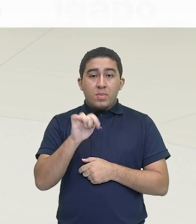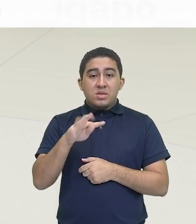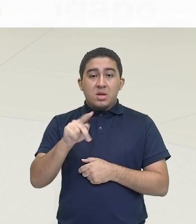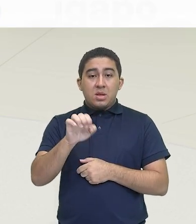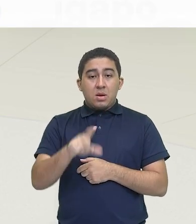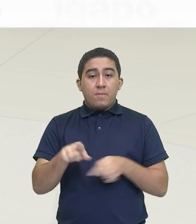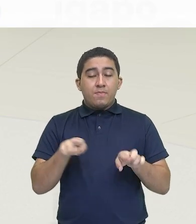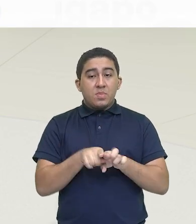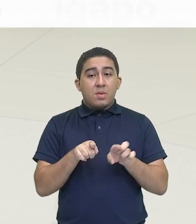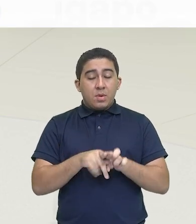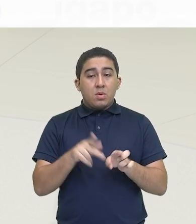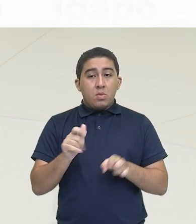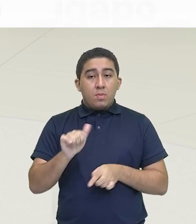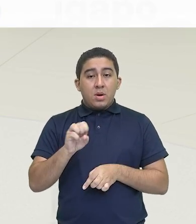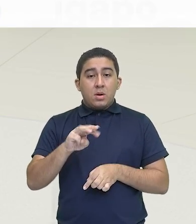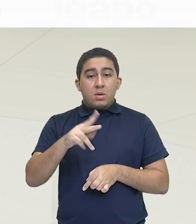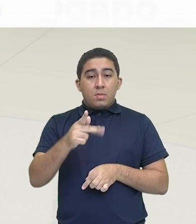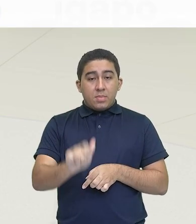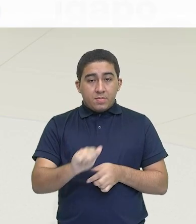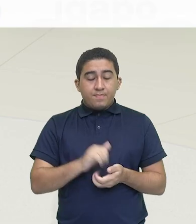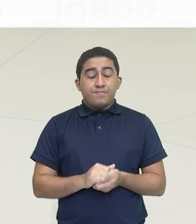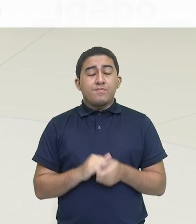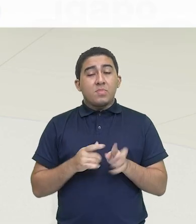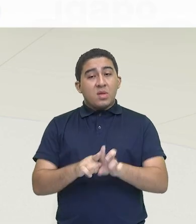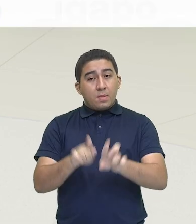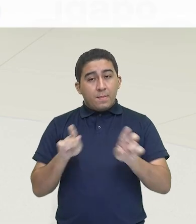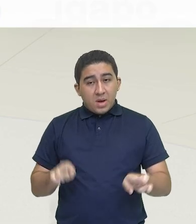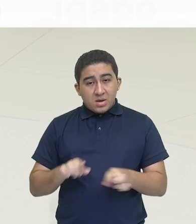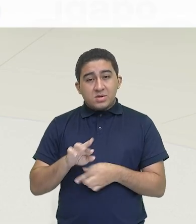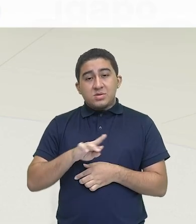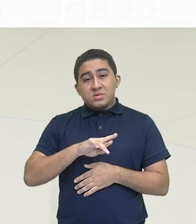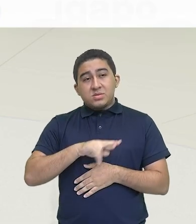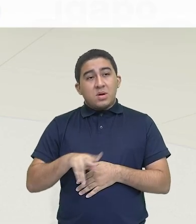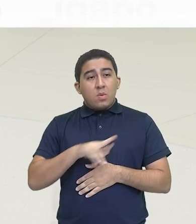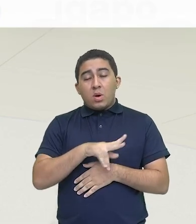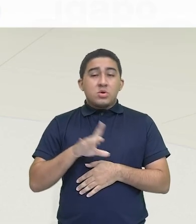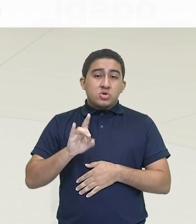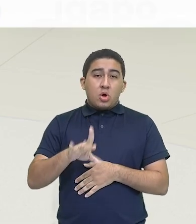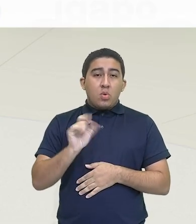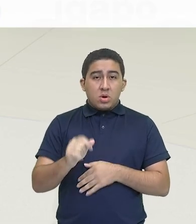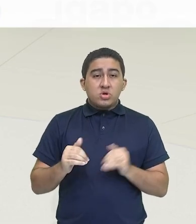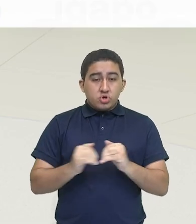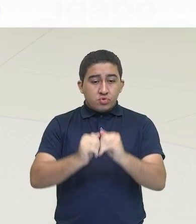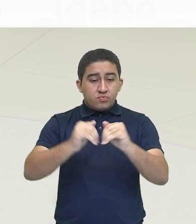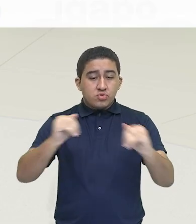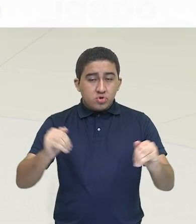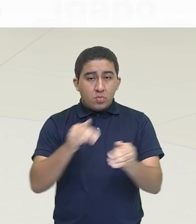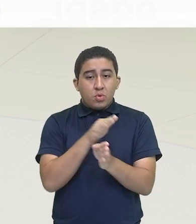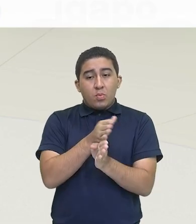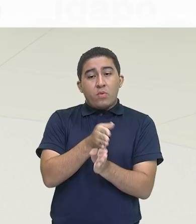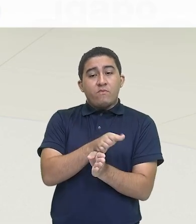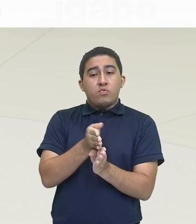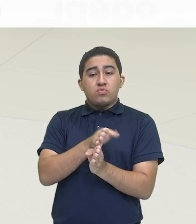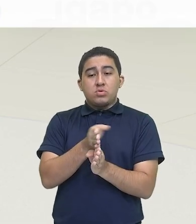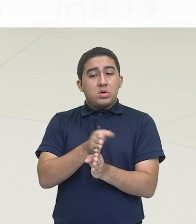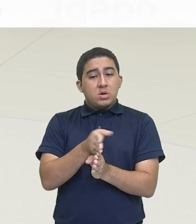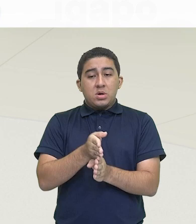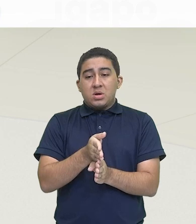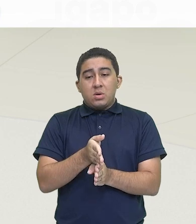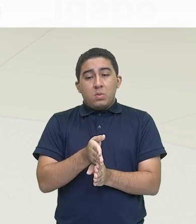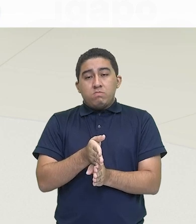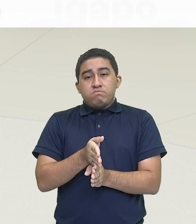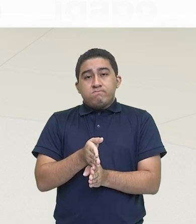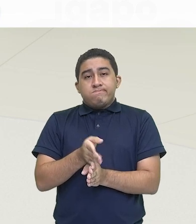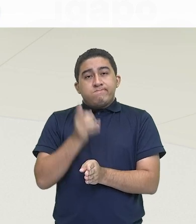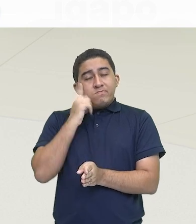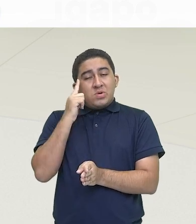o bioma Pampa. Mas eles não são divididos por uma fronteira, digamos